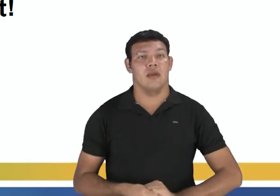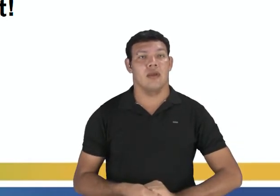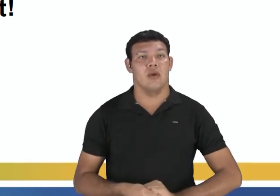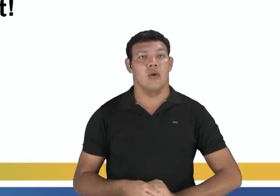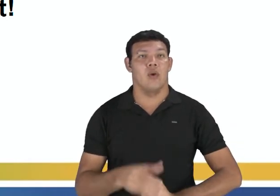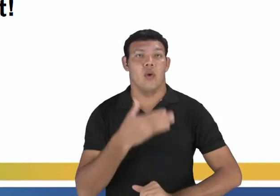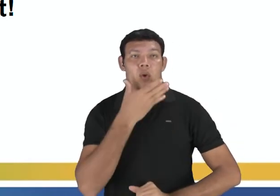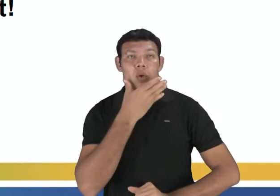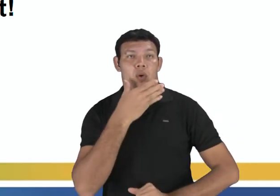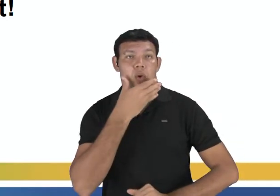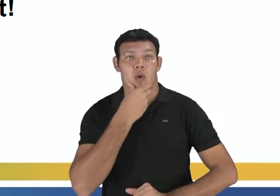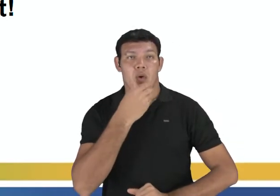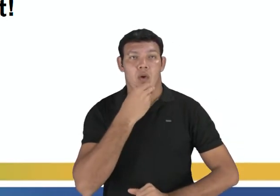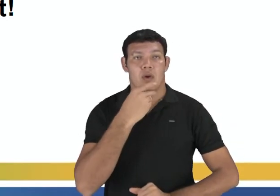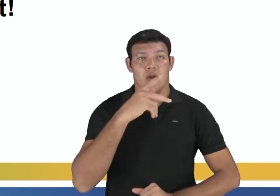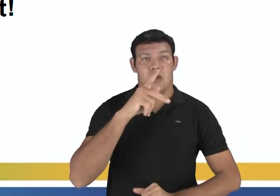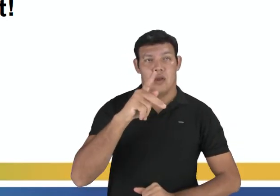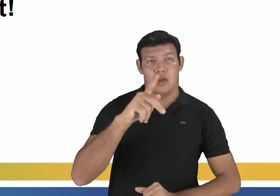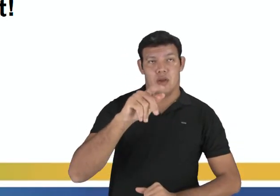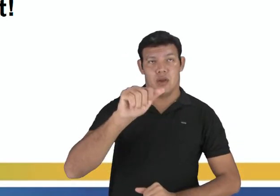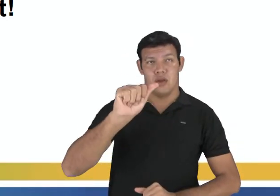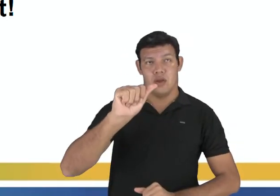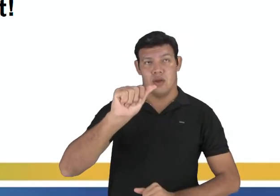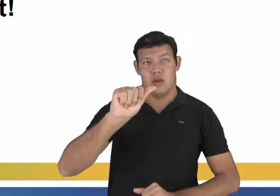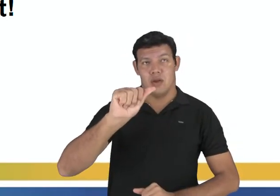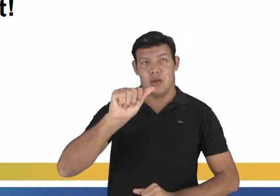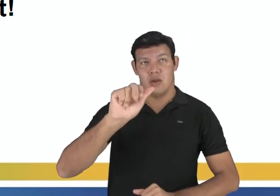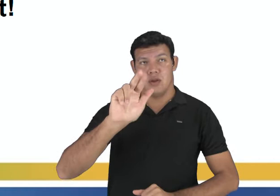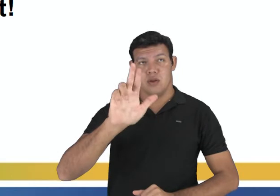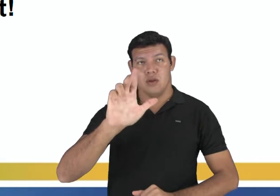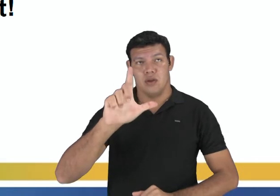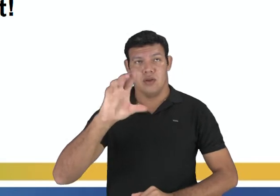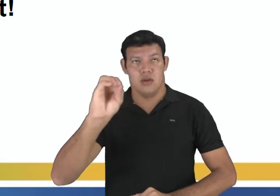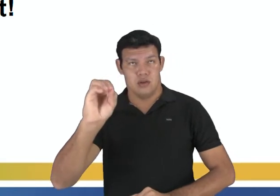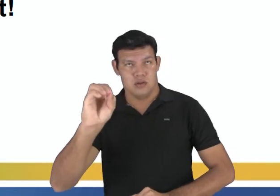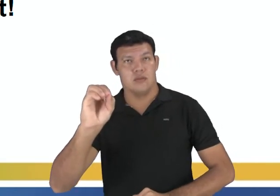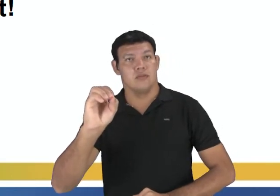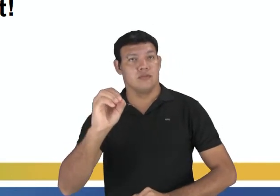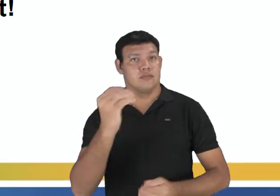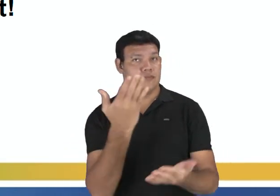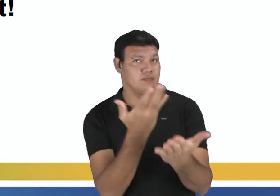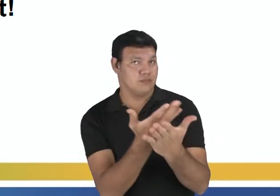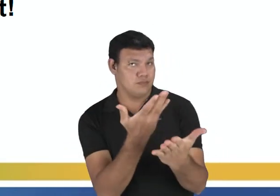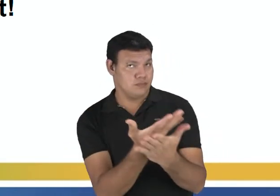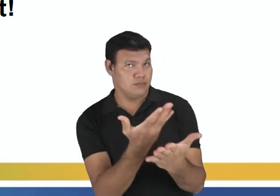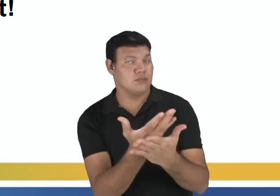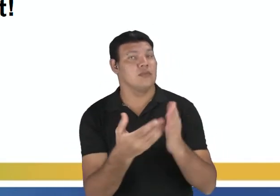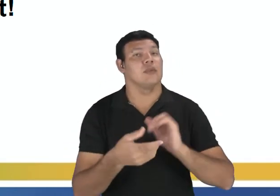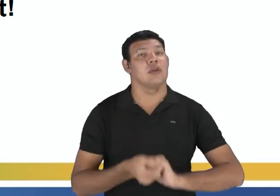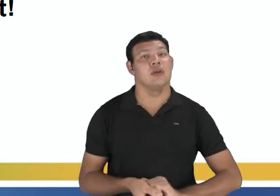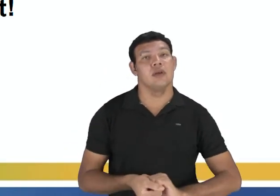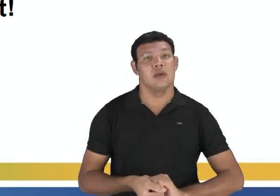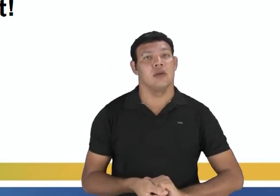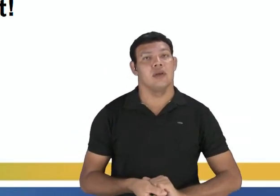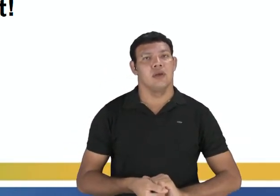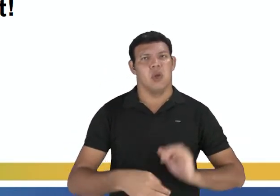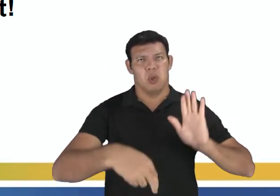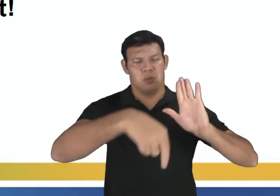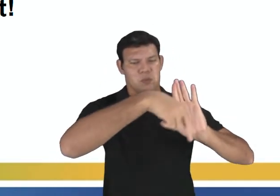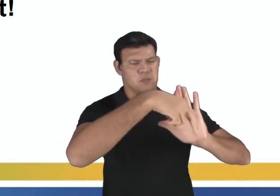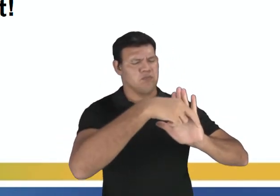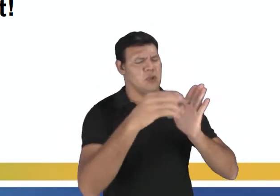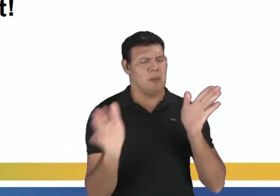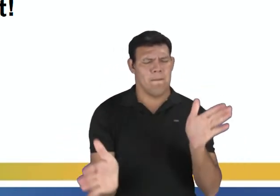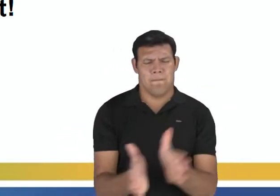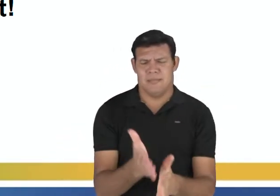a student. Paul é um aluno. Grades are great. As notas são excelentes.